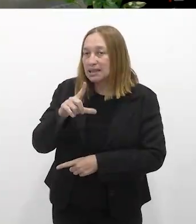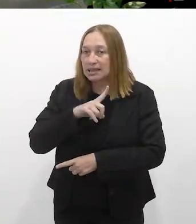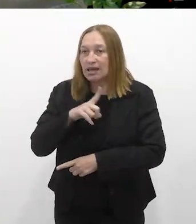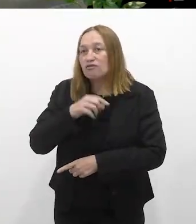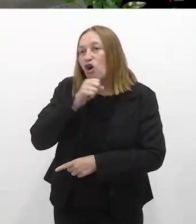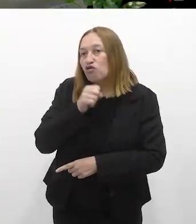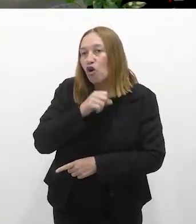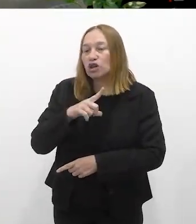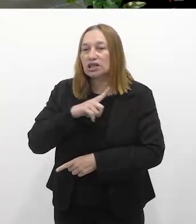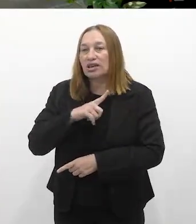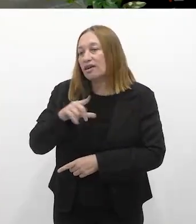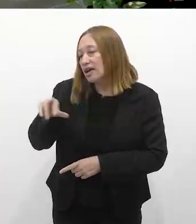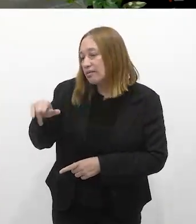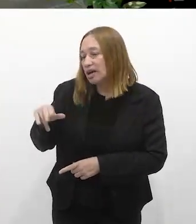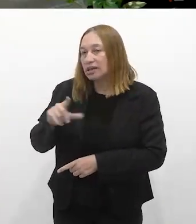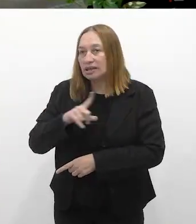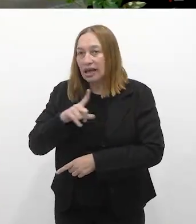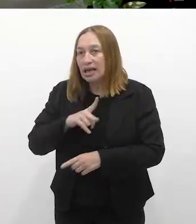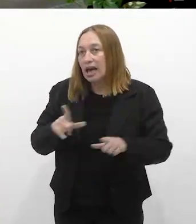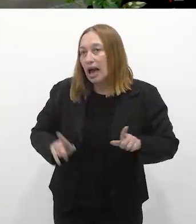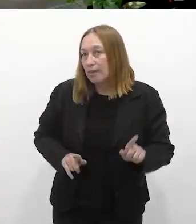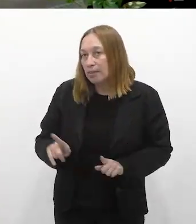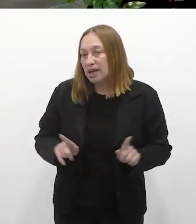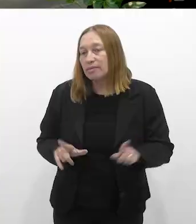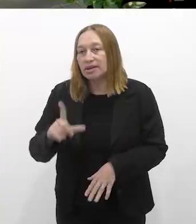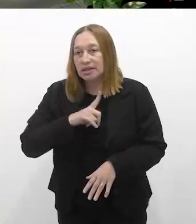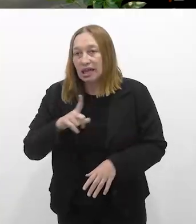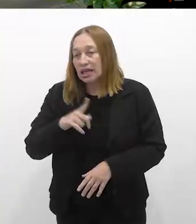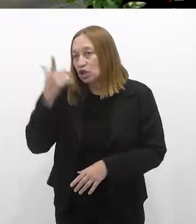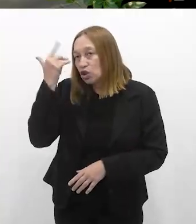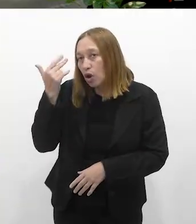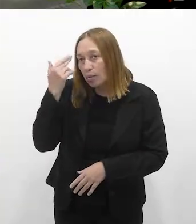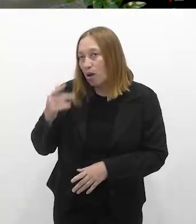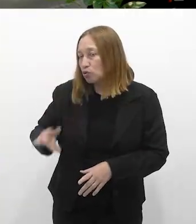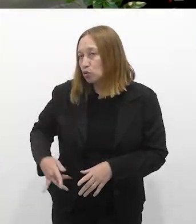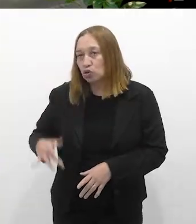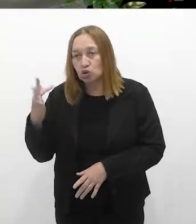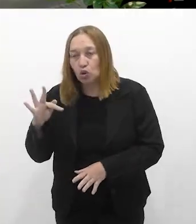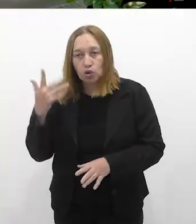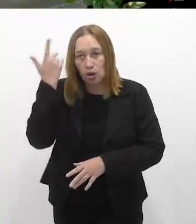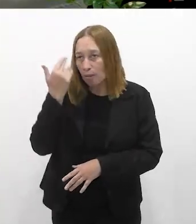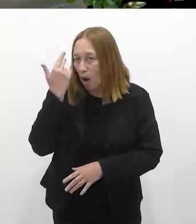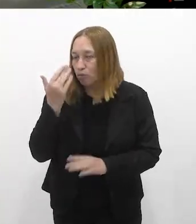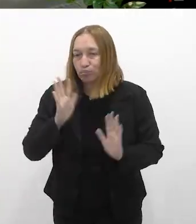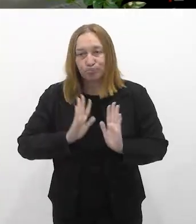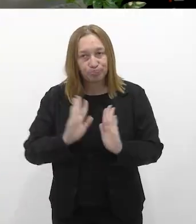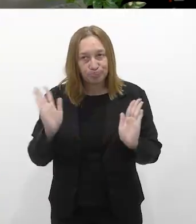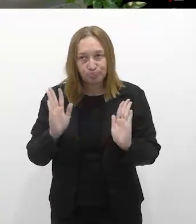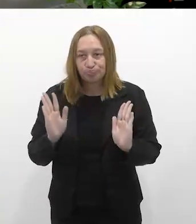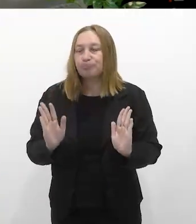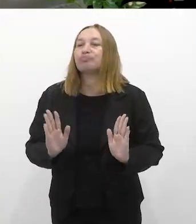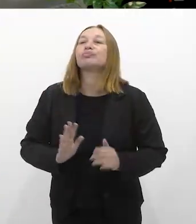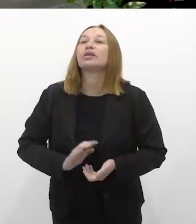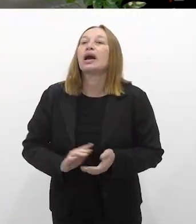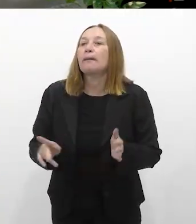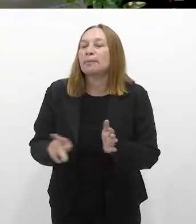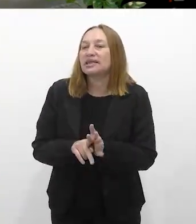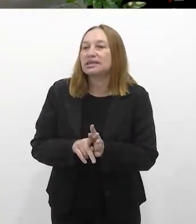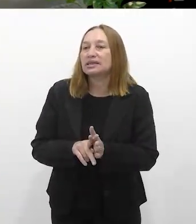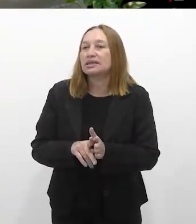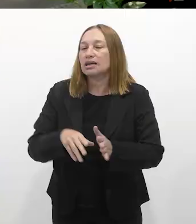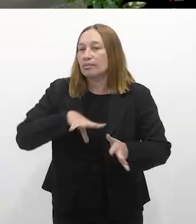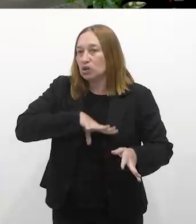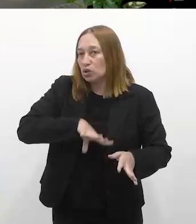avó teve, a irmã tem, a prima tem, então vira normal. Isso é normal. Todo mundo tem dor. Tem dor, faz parte da